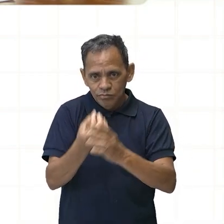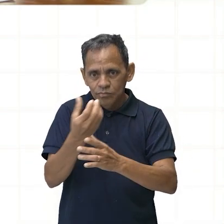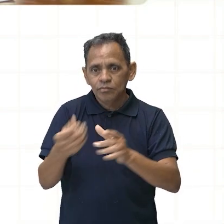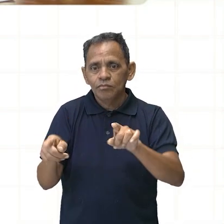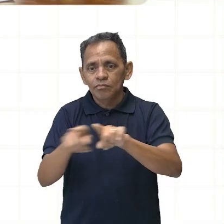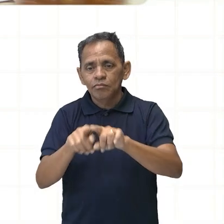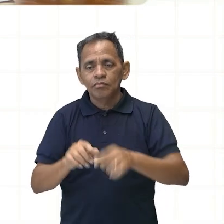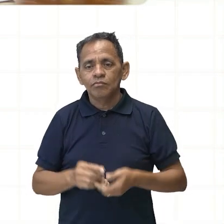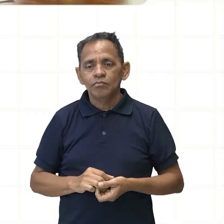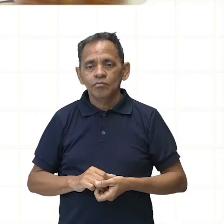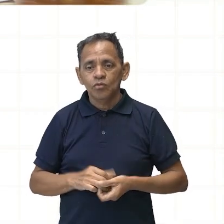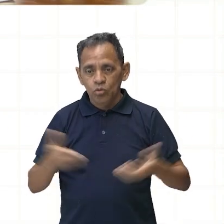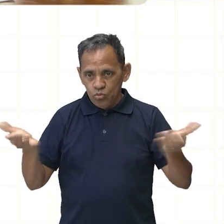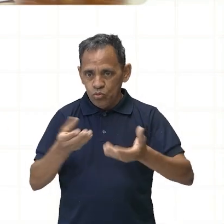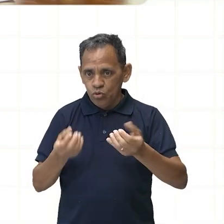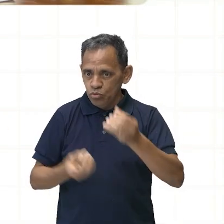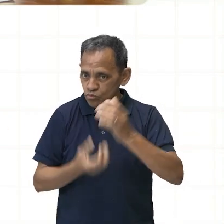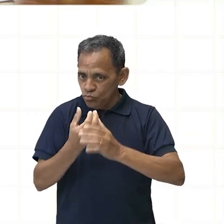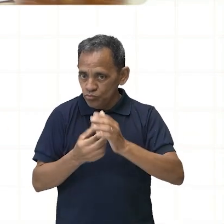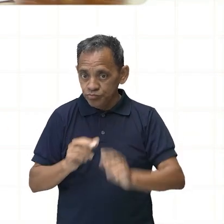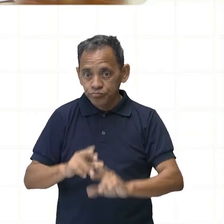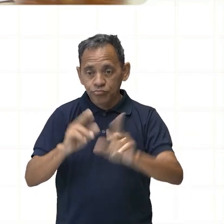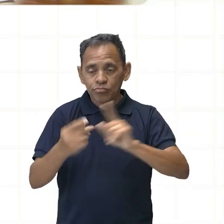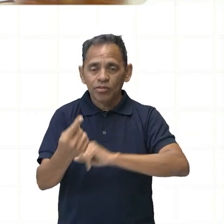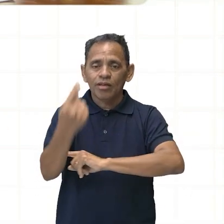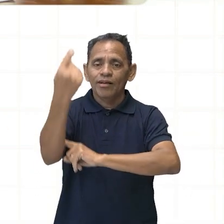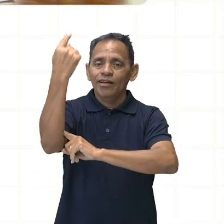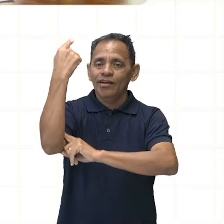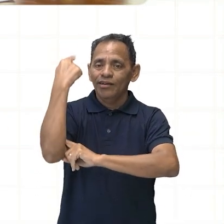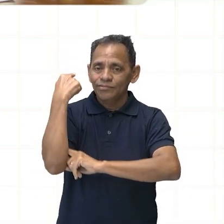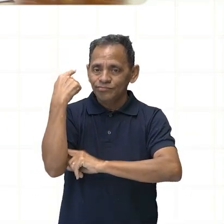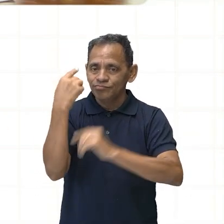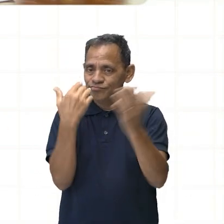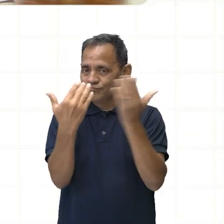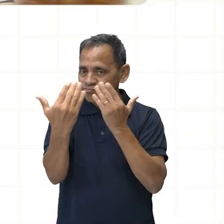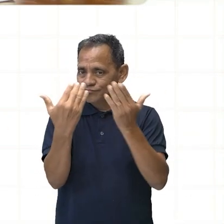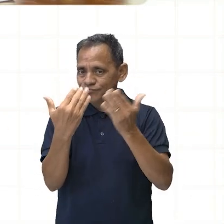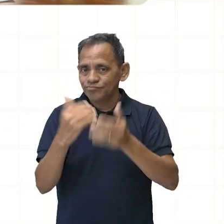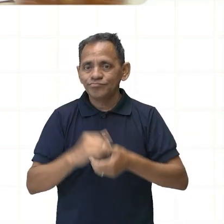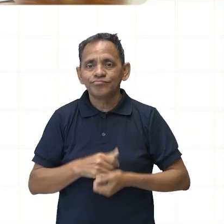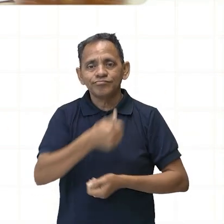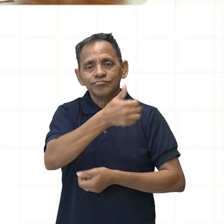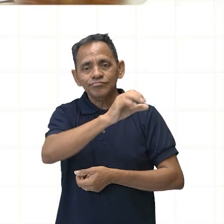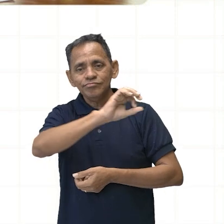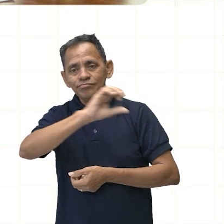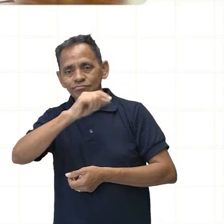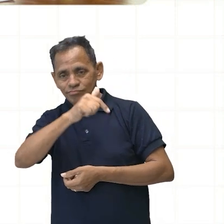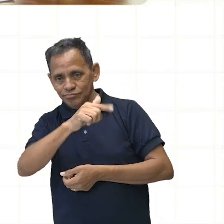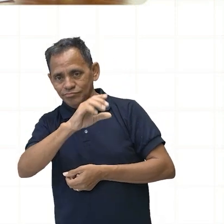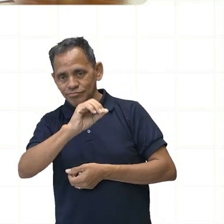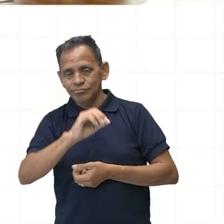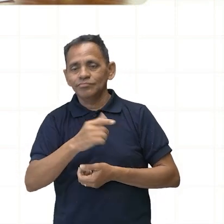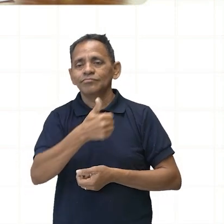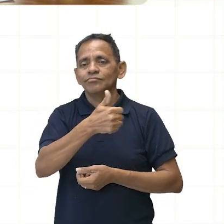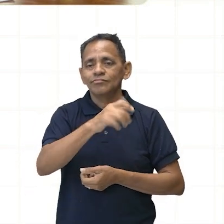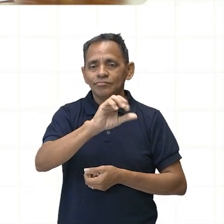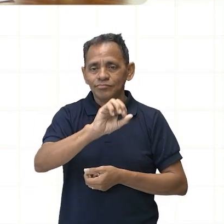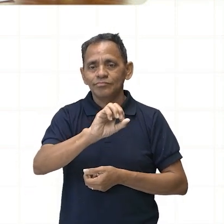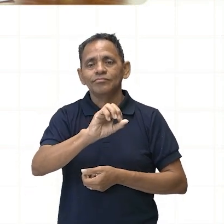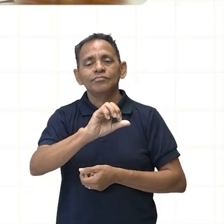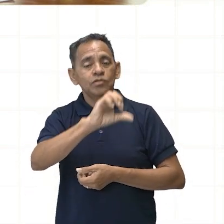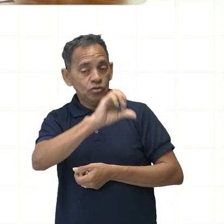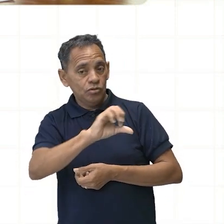diferente de como a gente produzia lá em 1970, lá em 1900, lá em 1950, por exemplo,